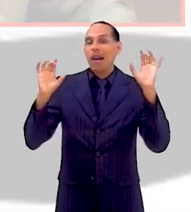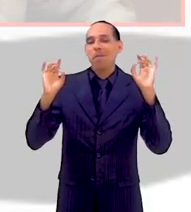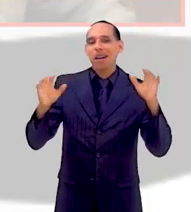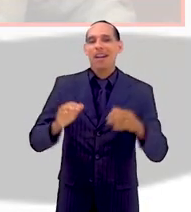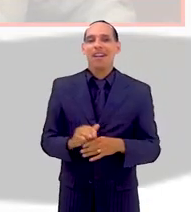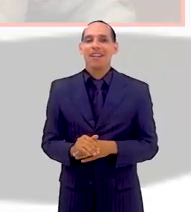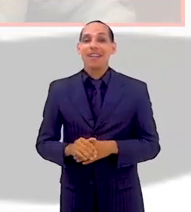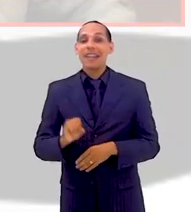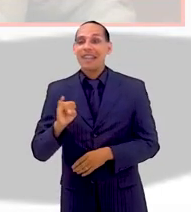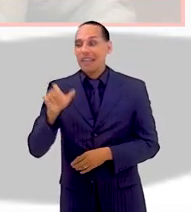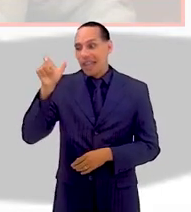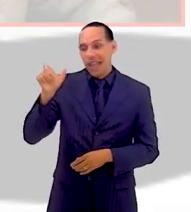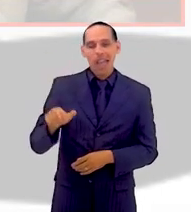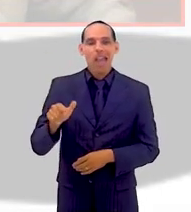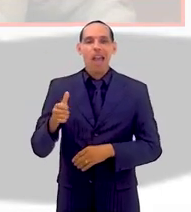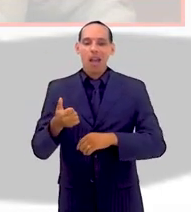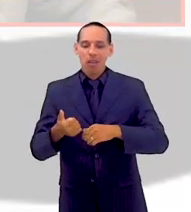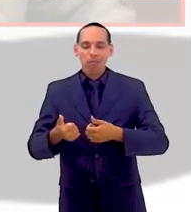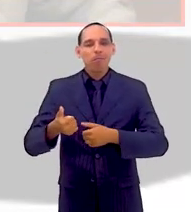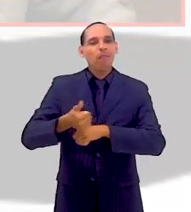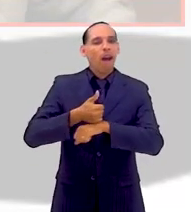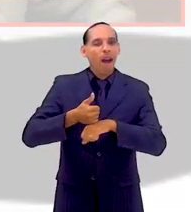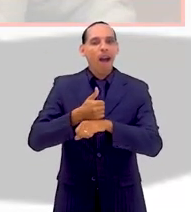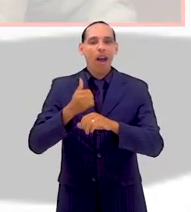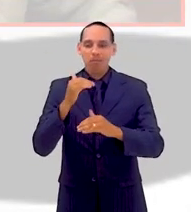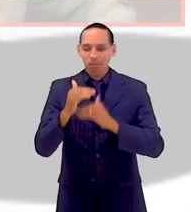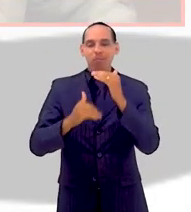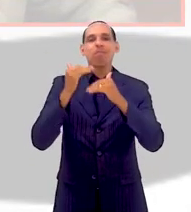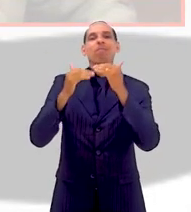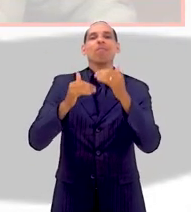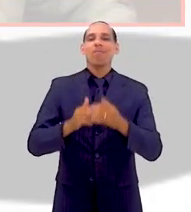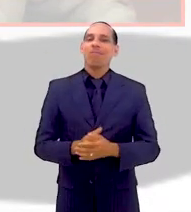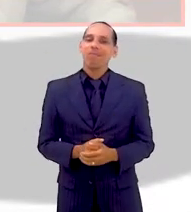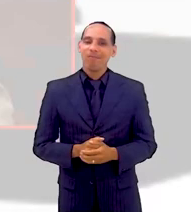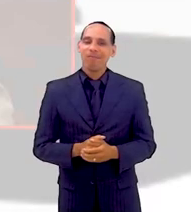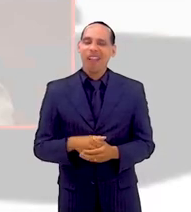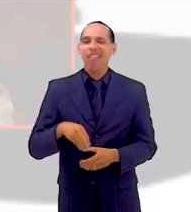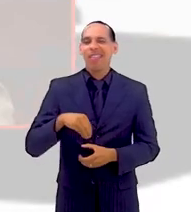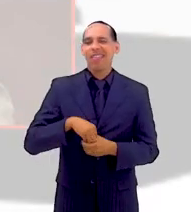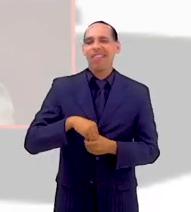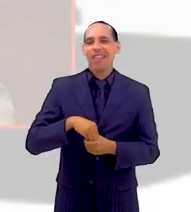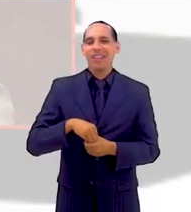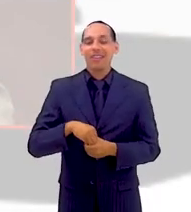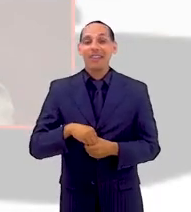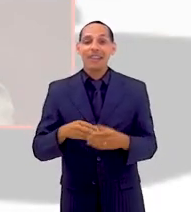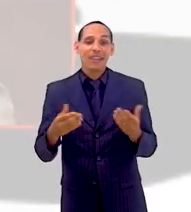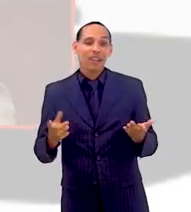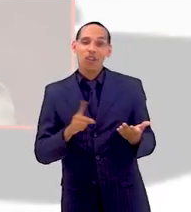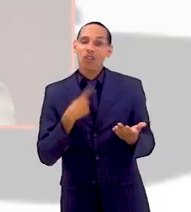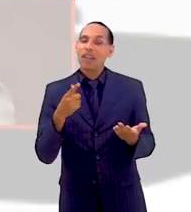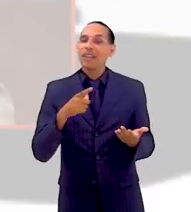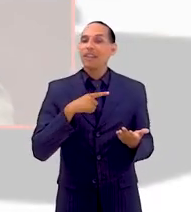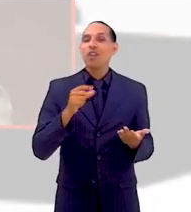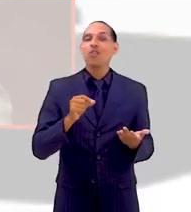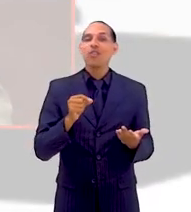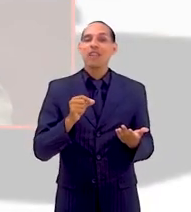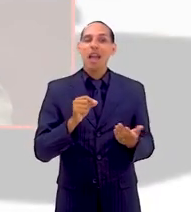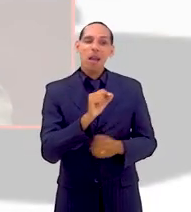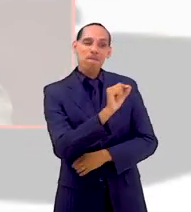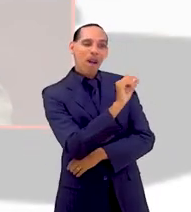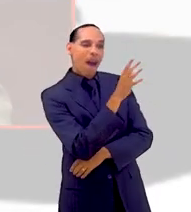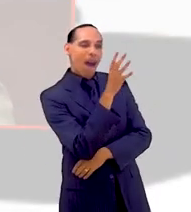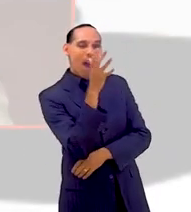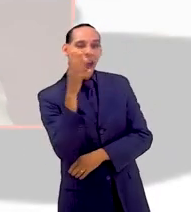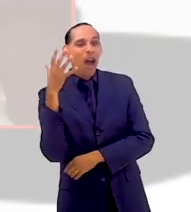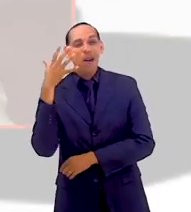sobe em cargos dentro desses estabelecimentos. Então, nós temos o principal ativo, que são as belezas naturais, e